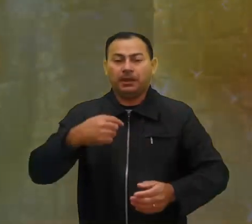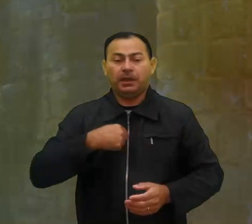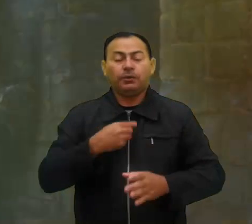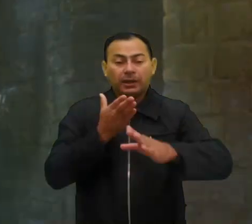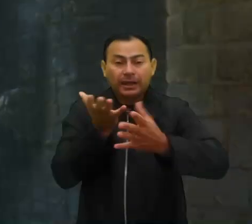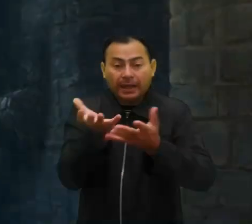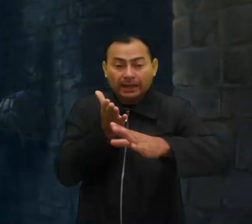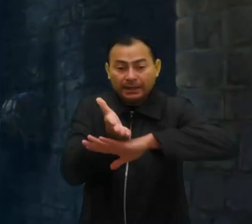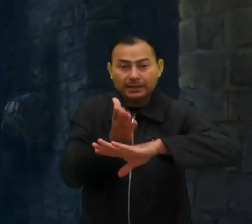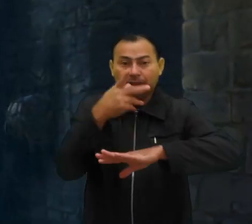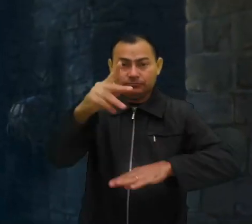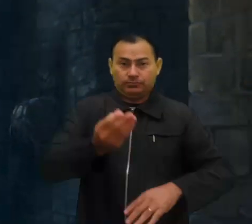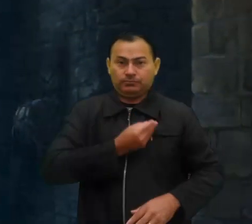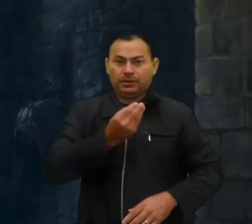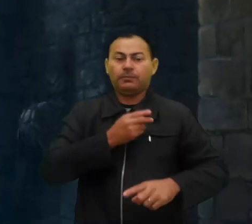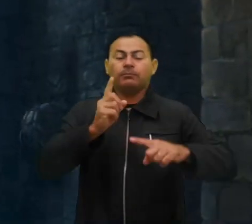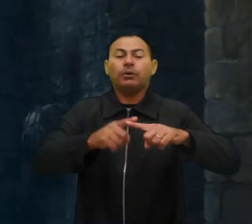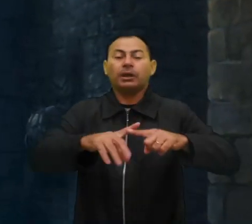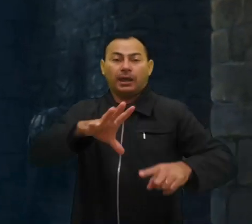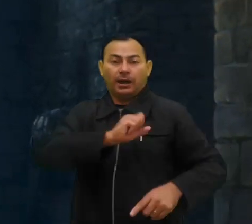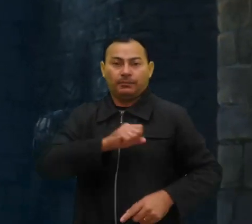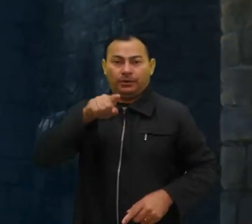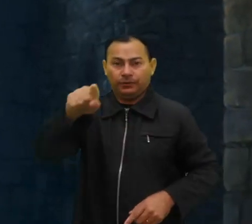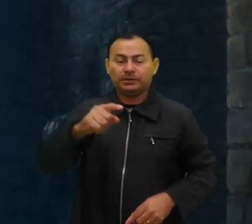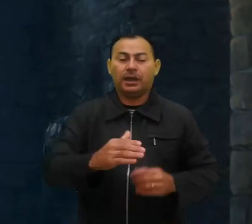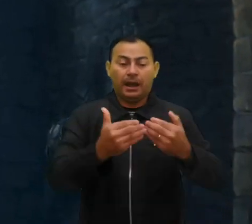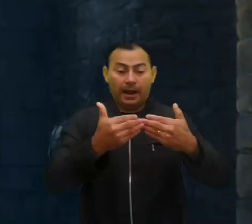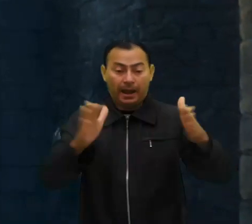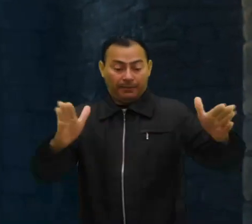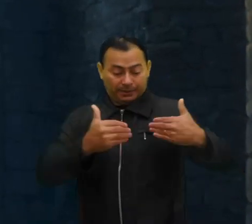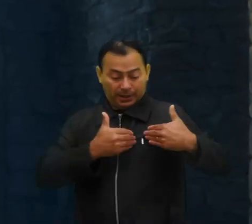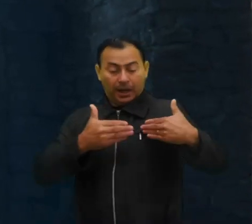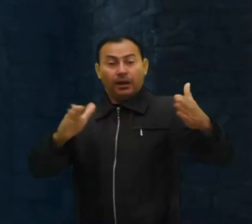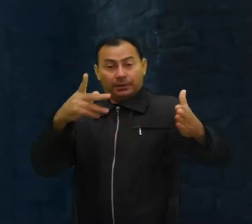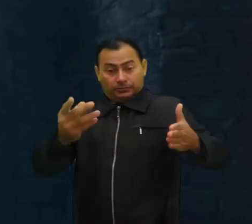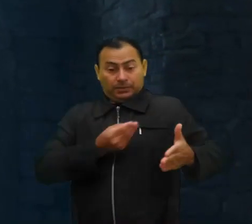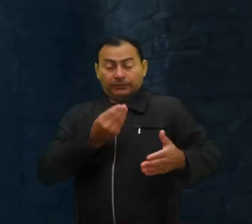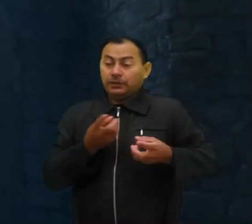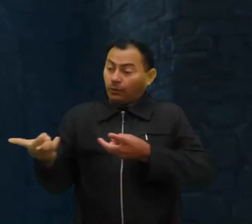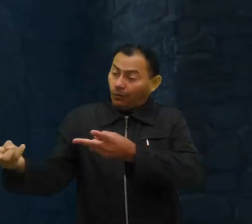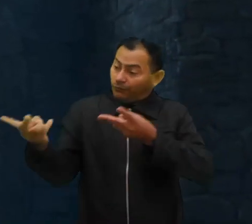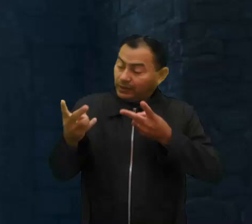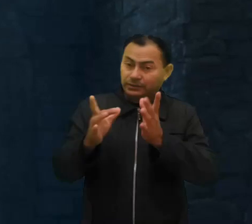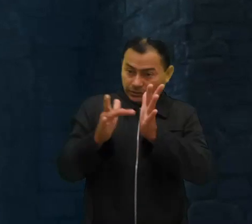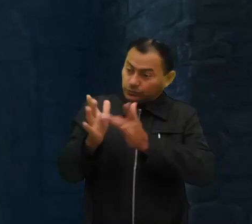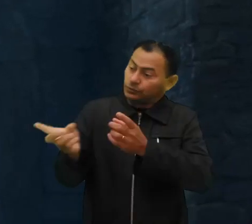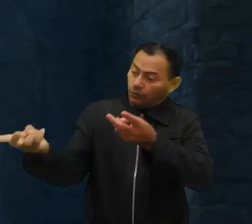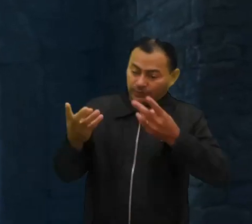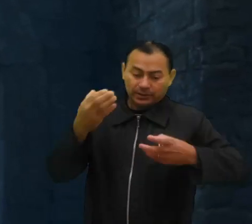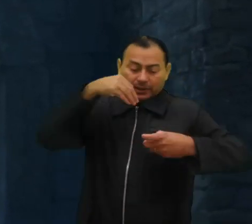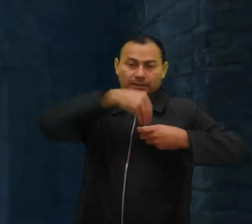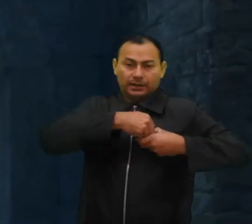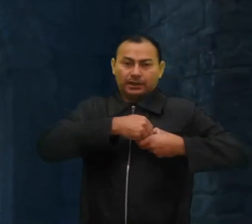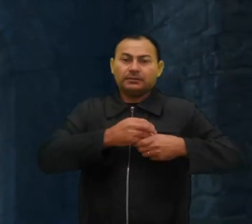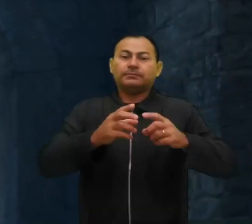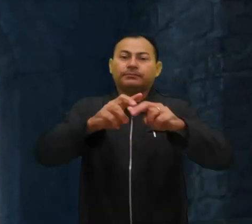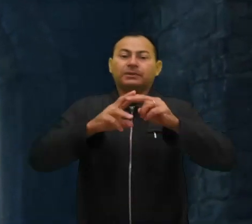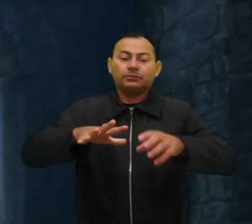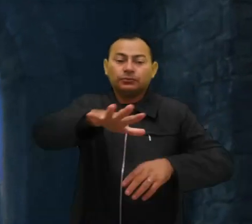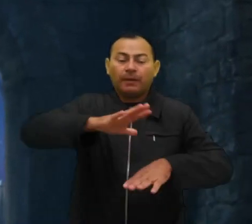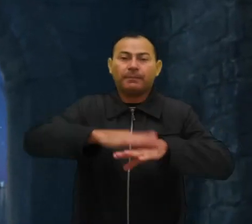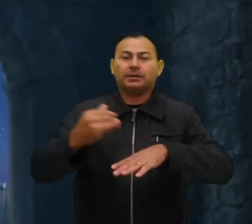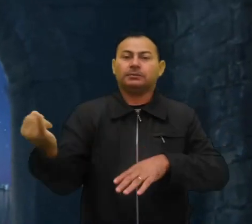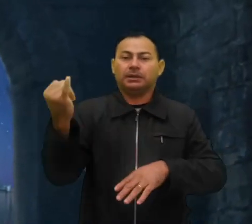estou batendo a porta da sua vida porque amo você. Abra a porta da sua vida e me convide para entrar no seu coração e nas áreas